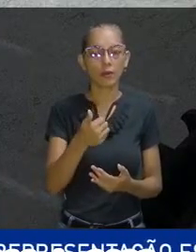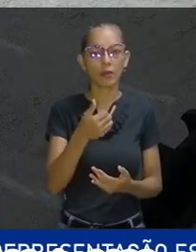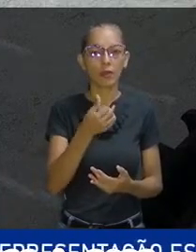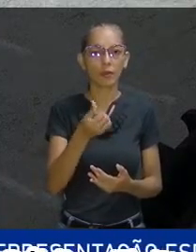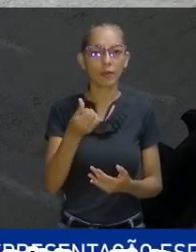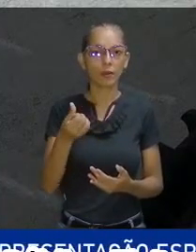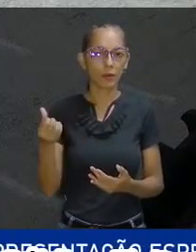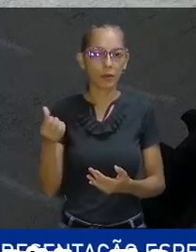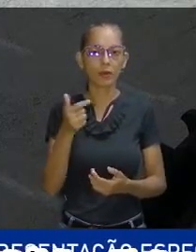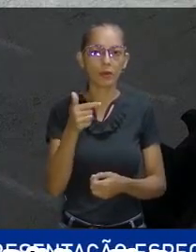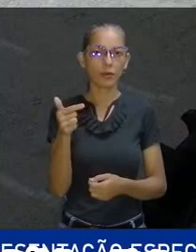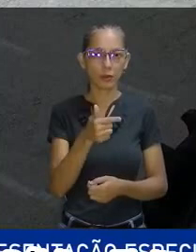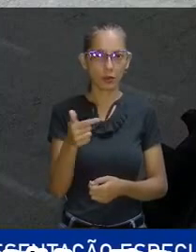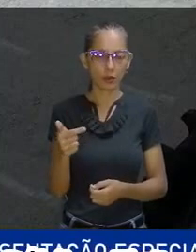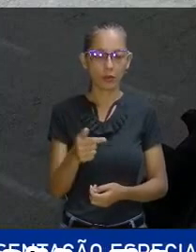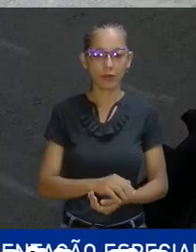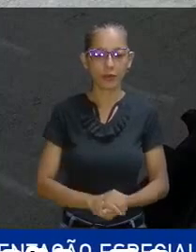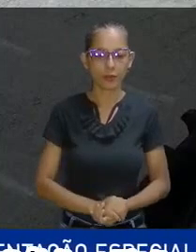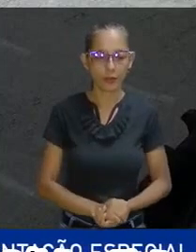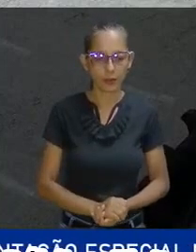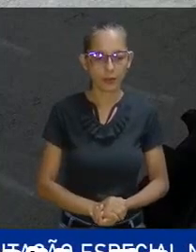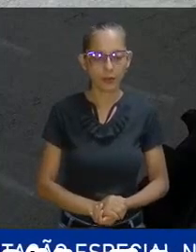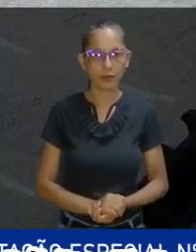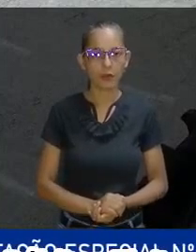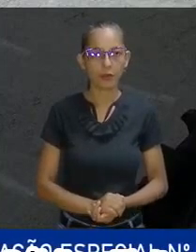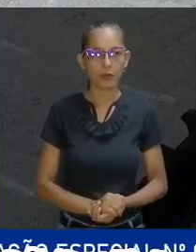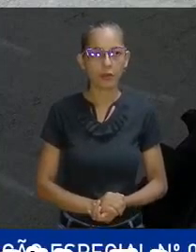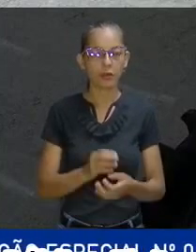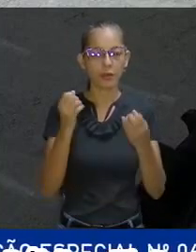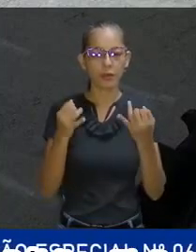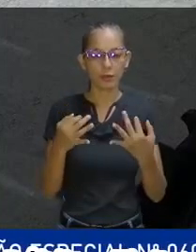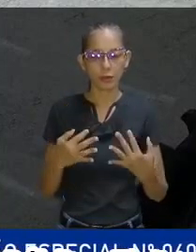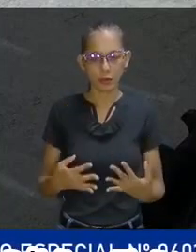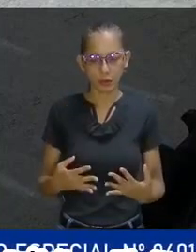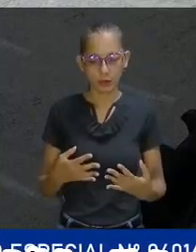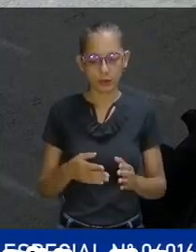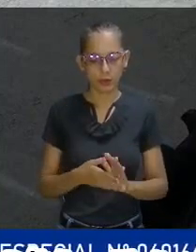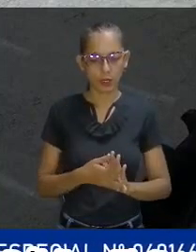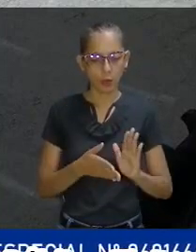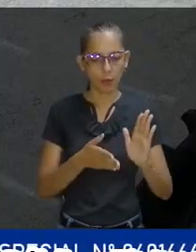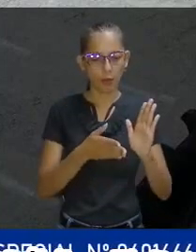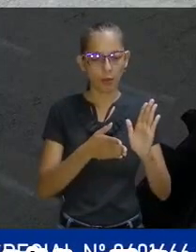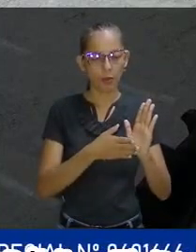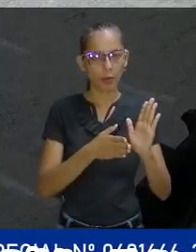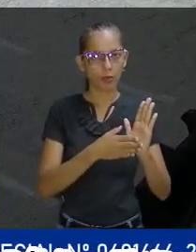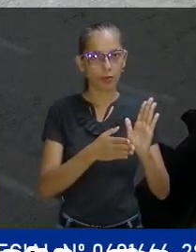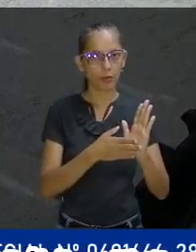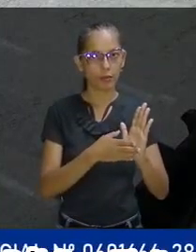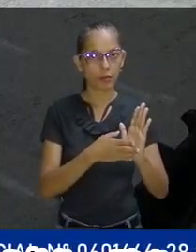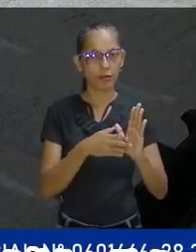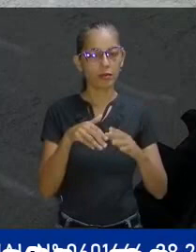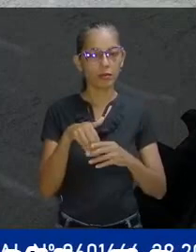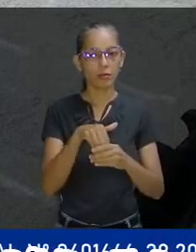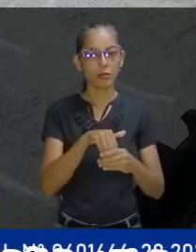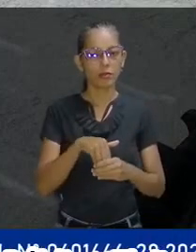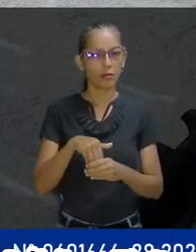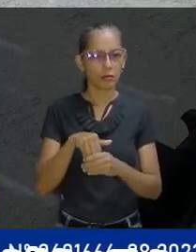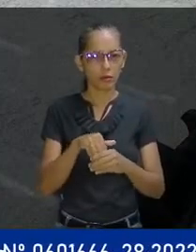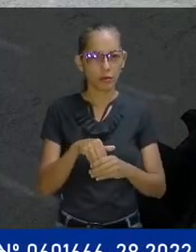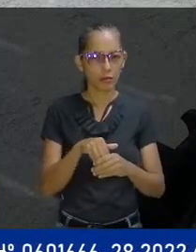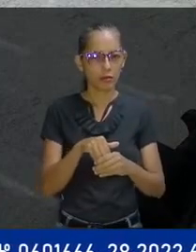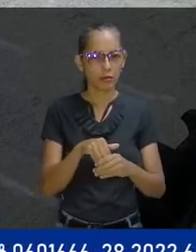601.666 de 2022. Trata-se de representação especial proposta pelo Ministério Público Eleitoral em face